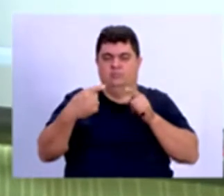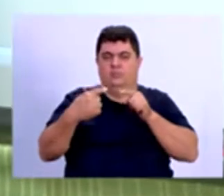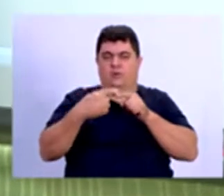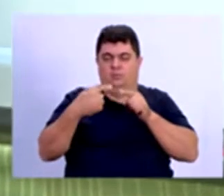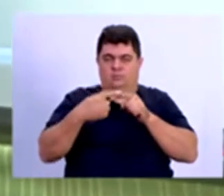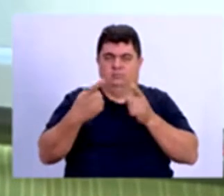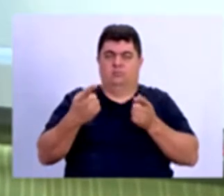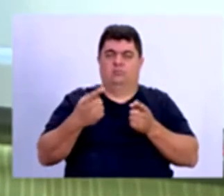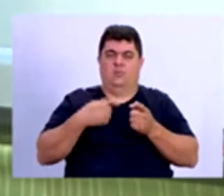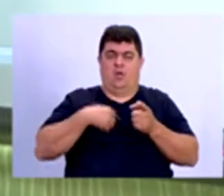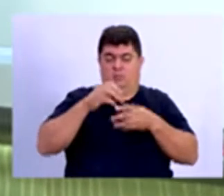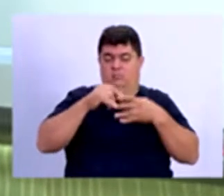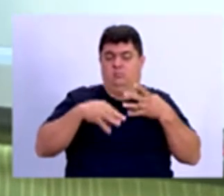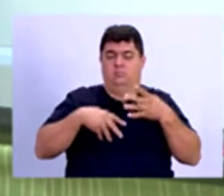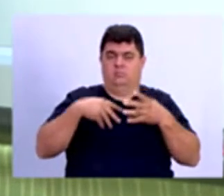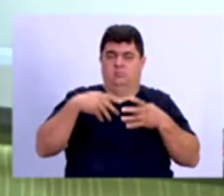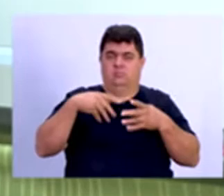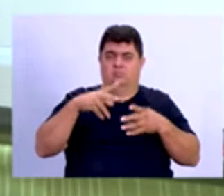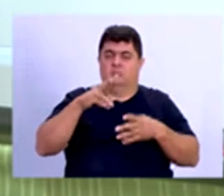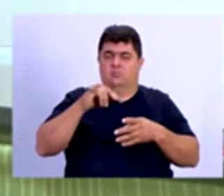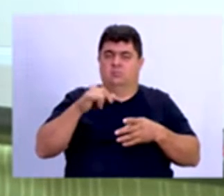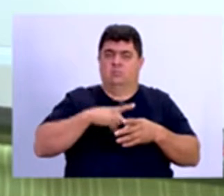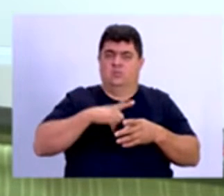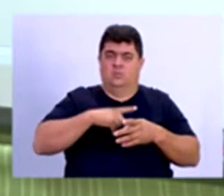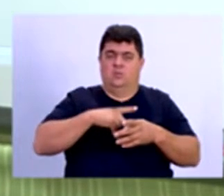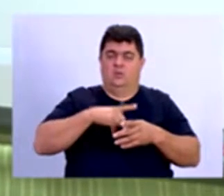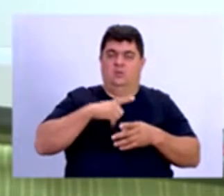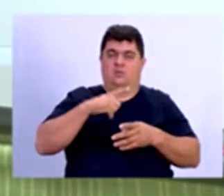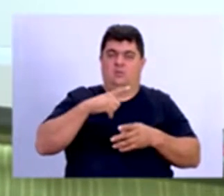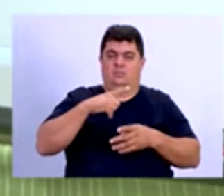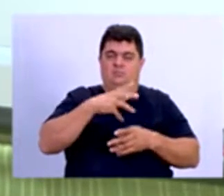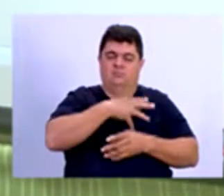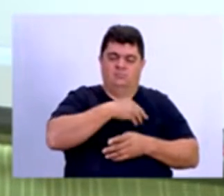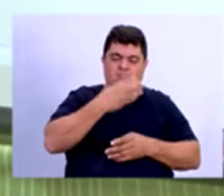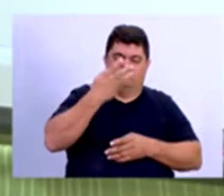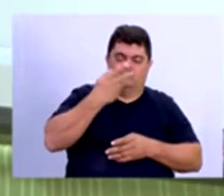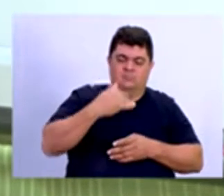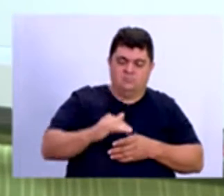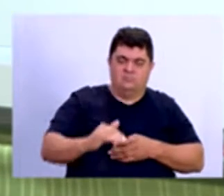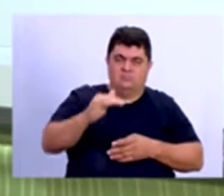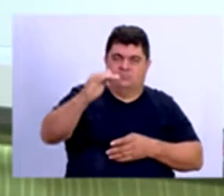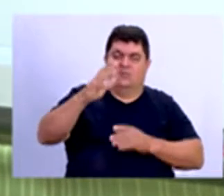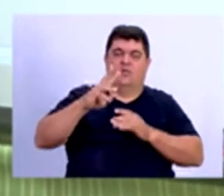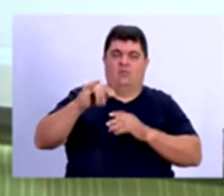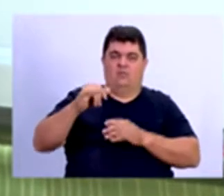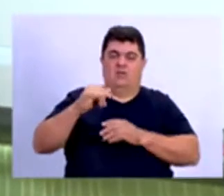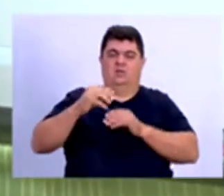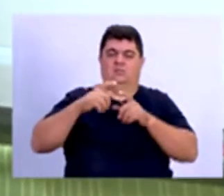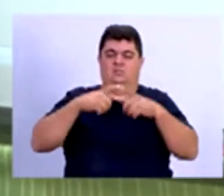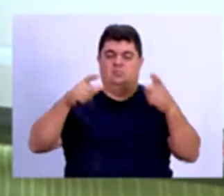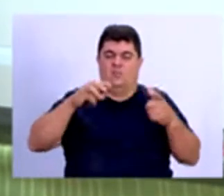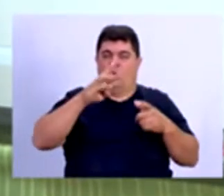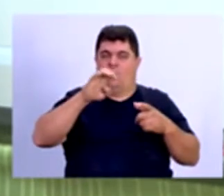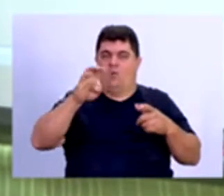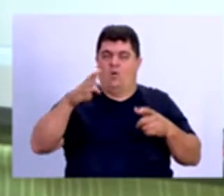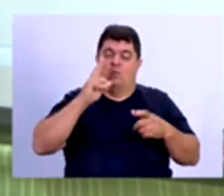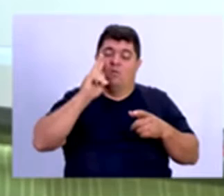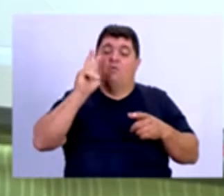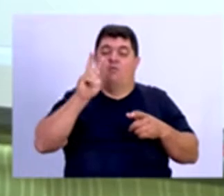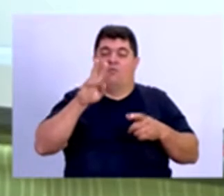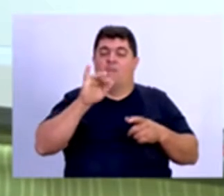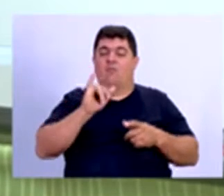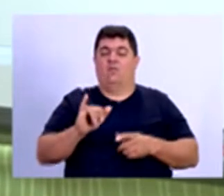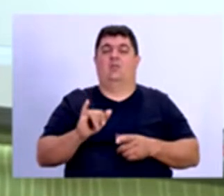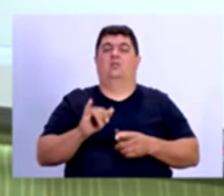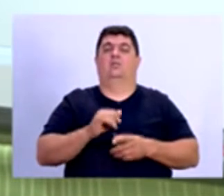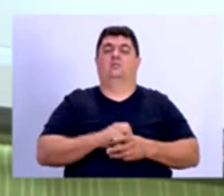então são características que a próxima geração da web nos reserva além do que já nos dispõe hoje a questão